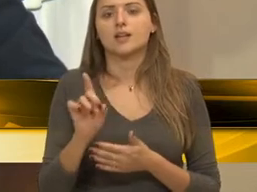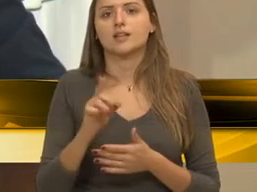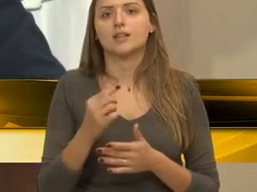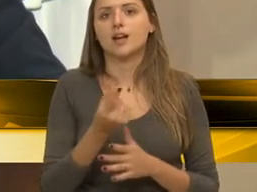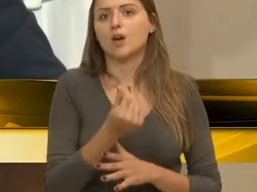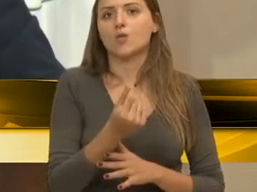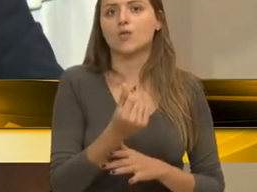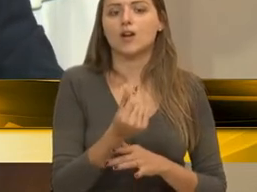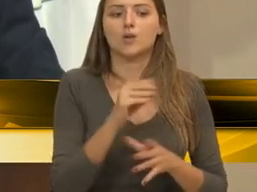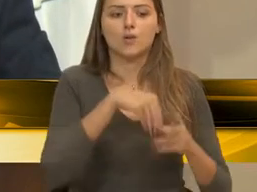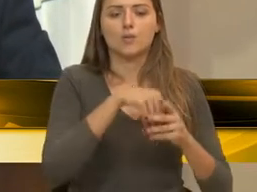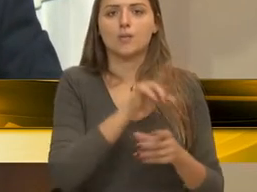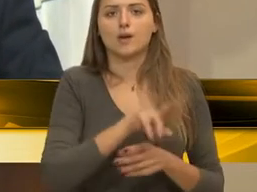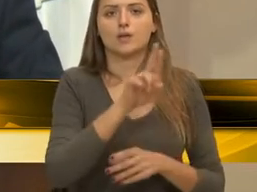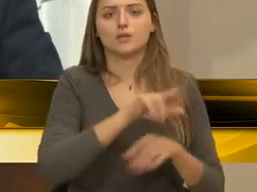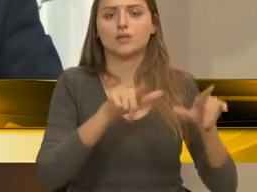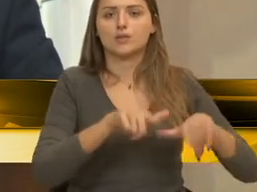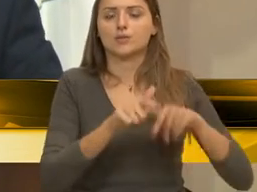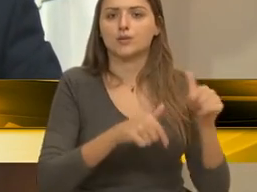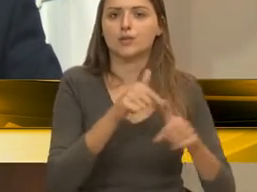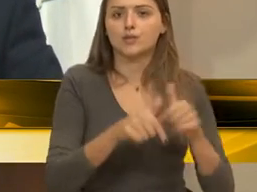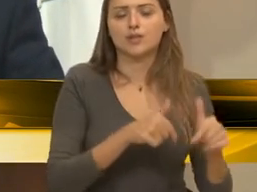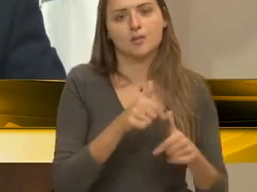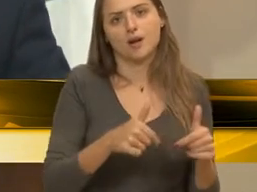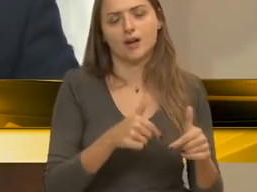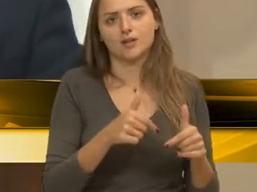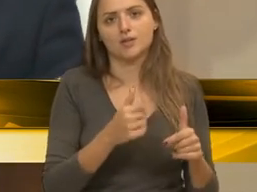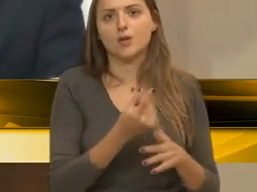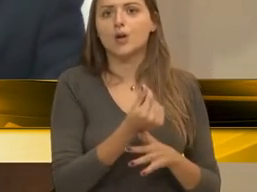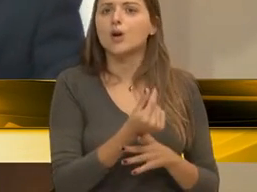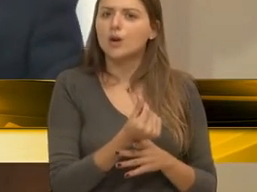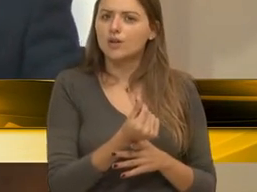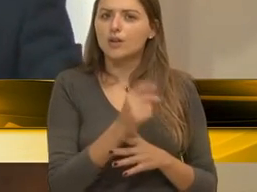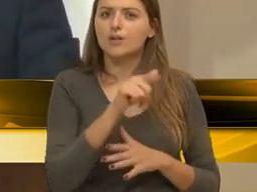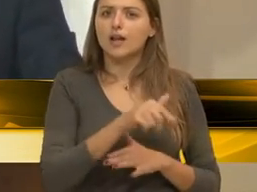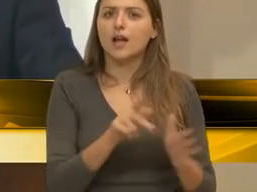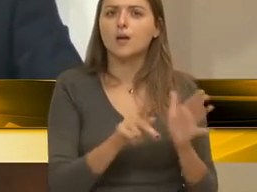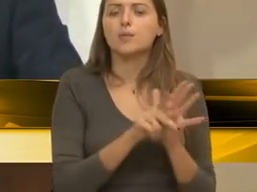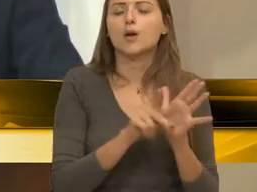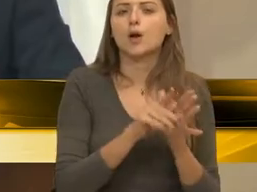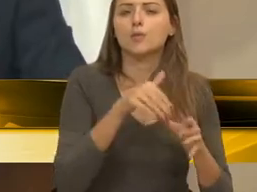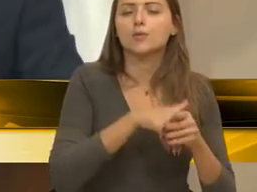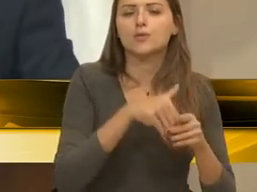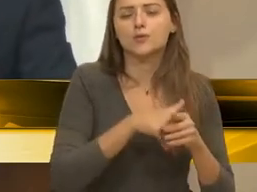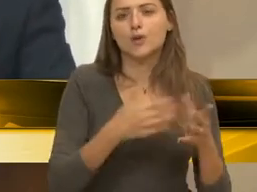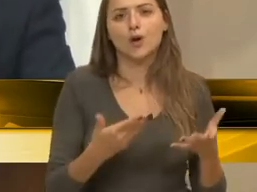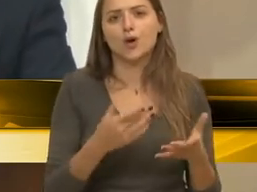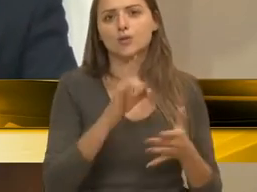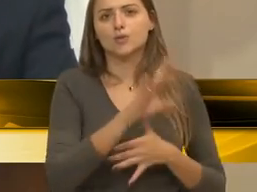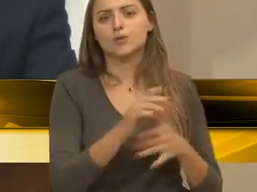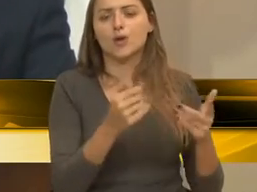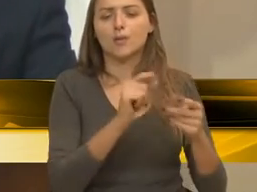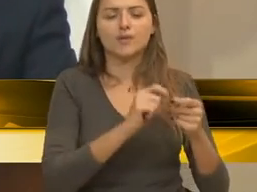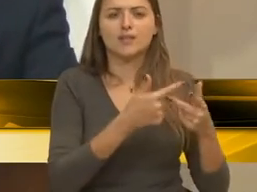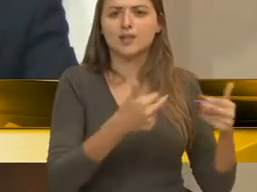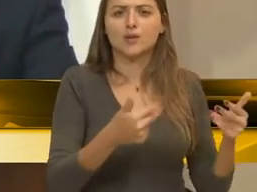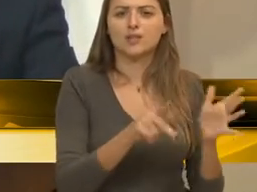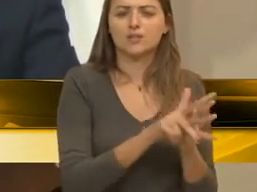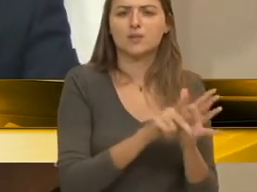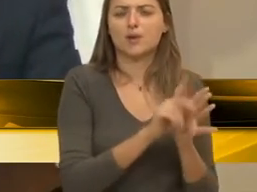do gabinete. Verba para gabinete é eleitoral. Para inovação e